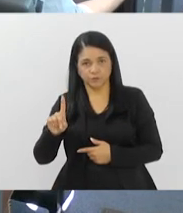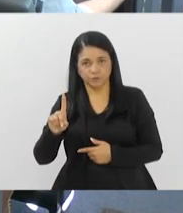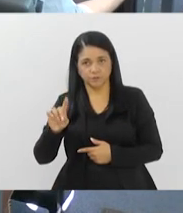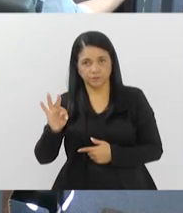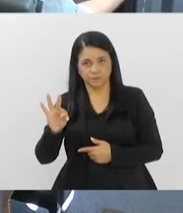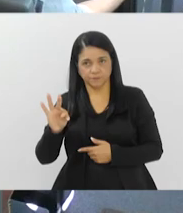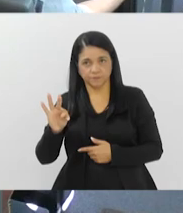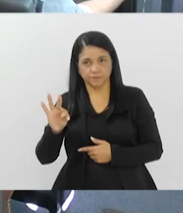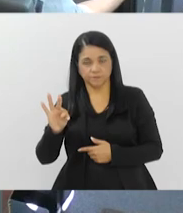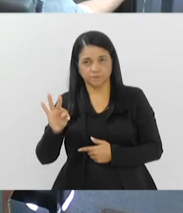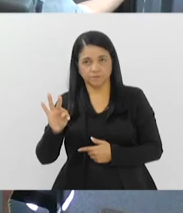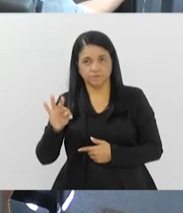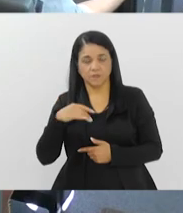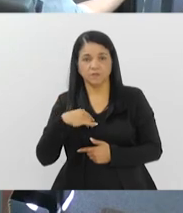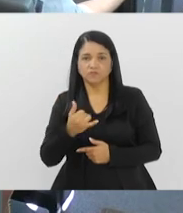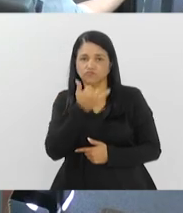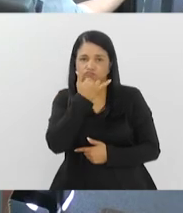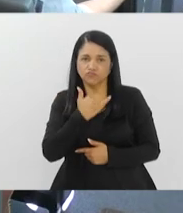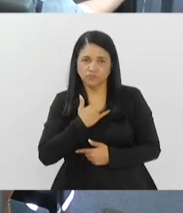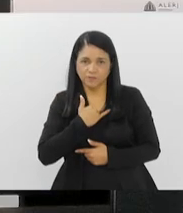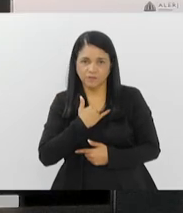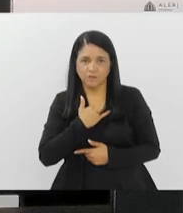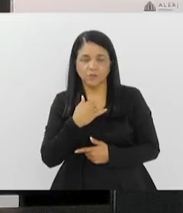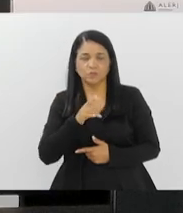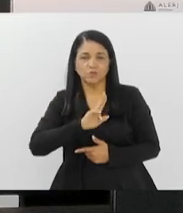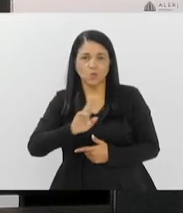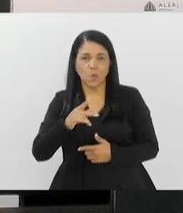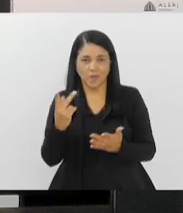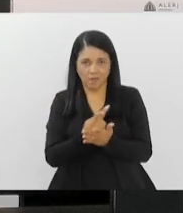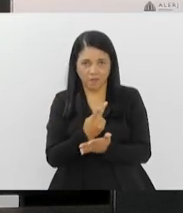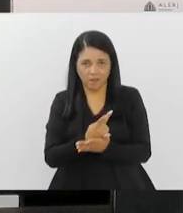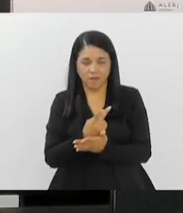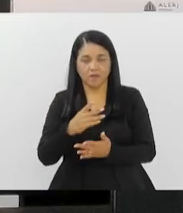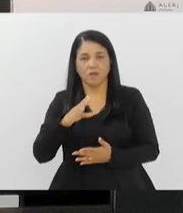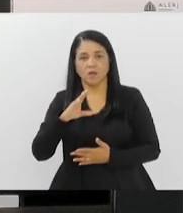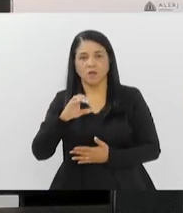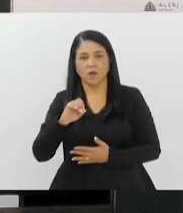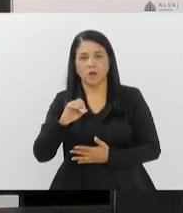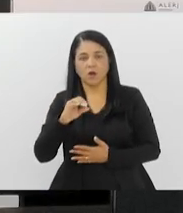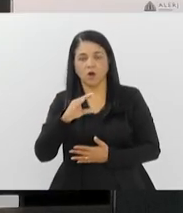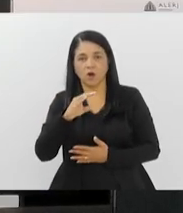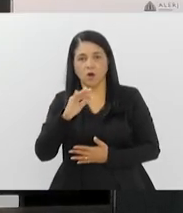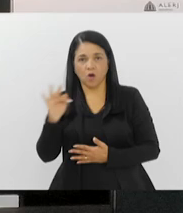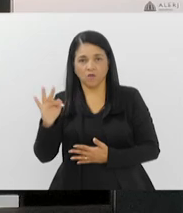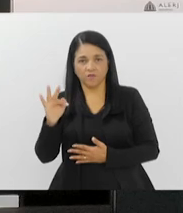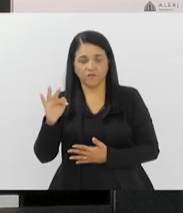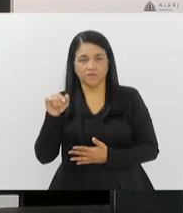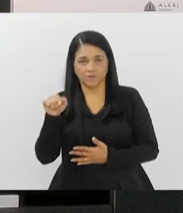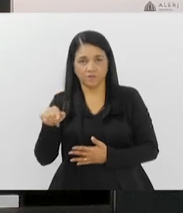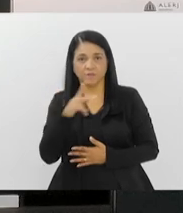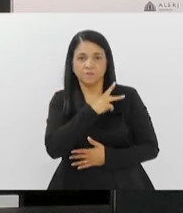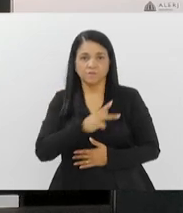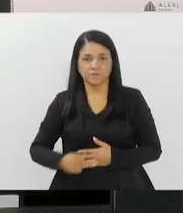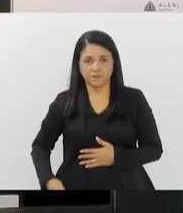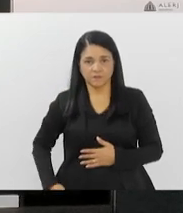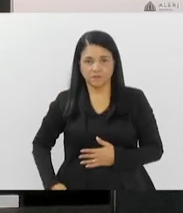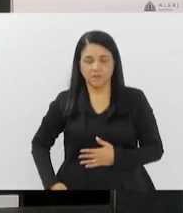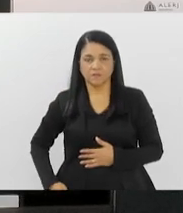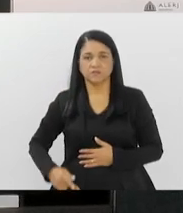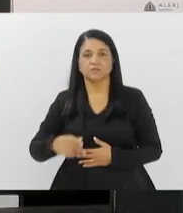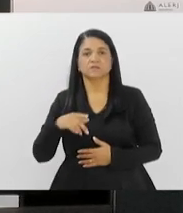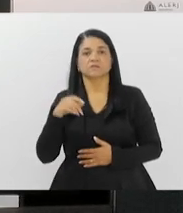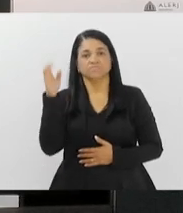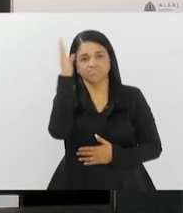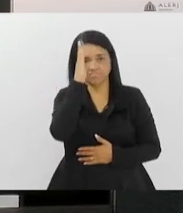Perdão se eu falhar no nome. Kofi Malvuman, presidente nacional da